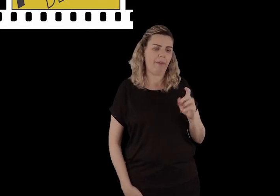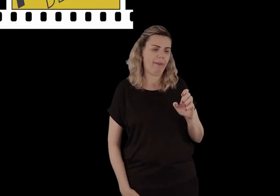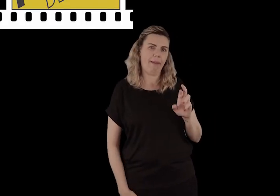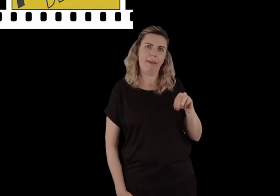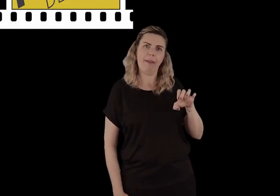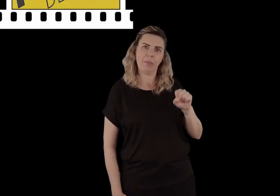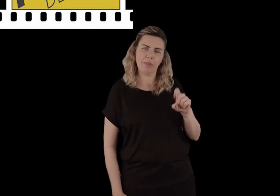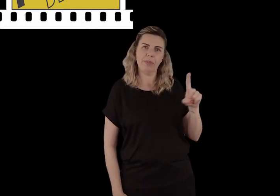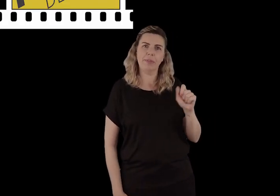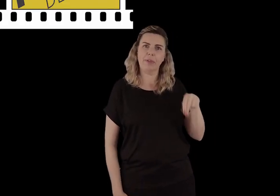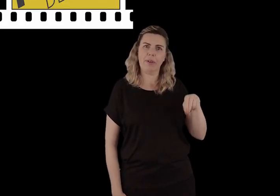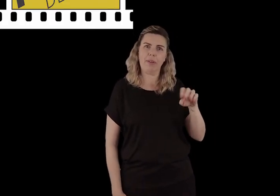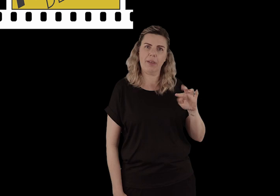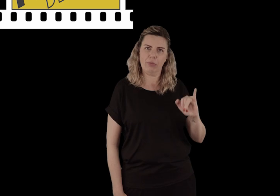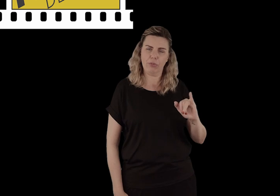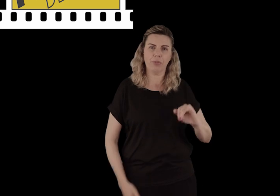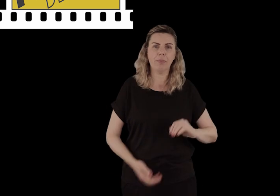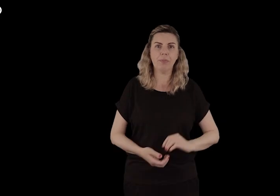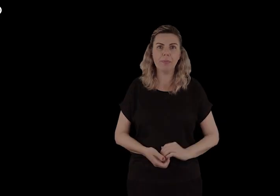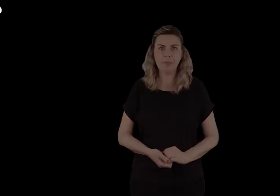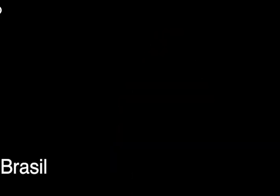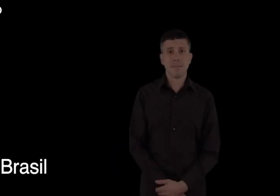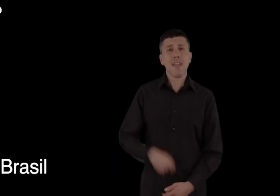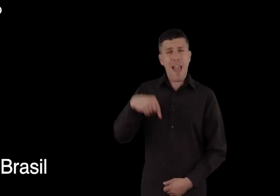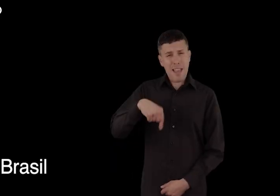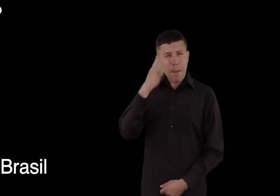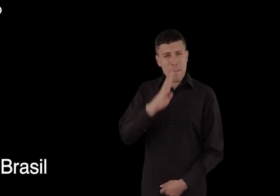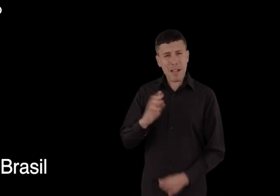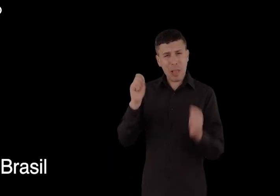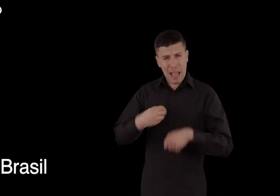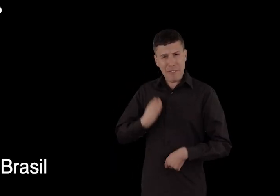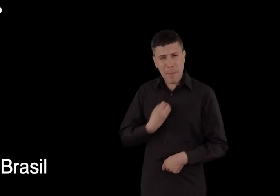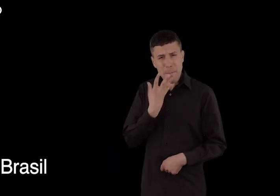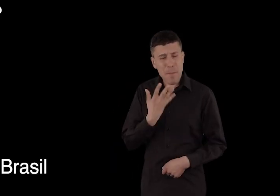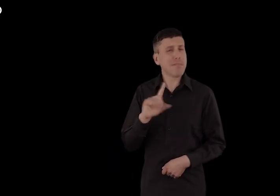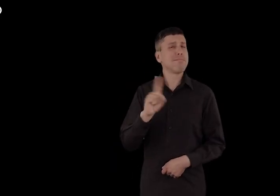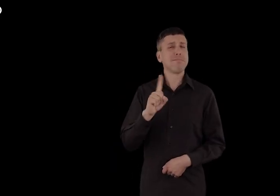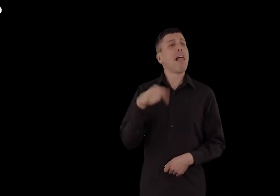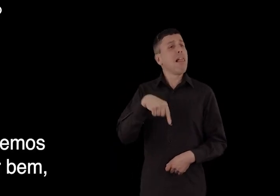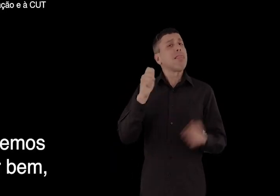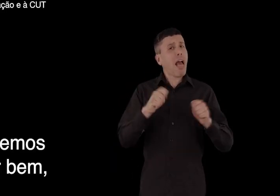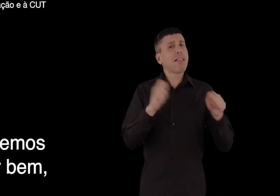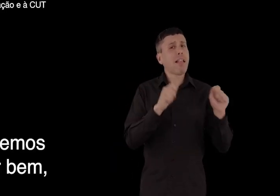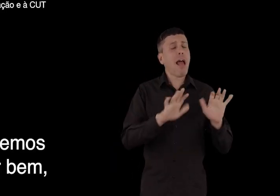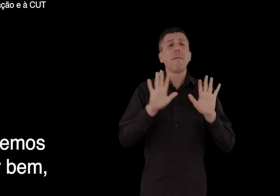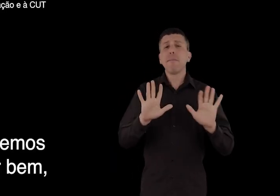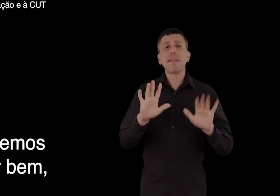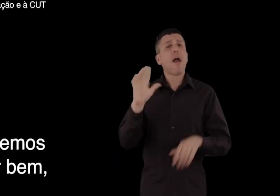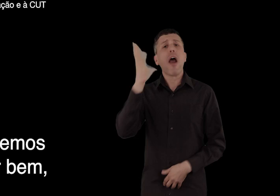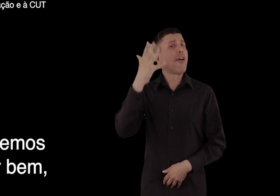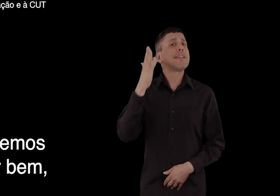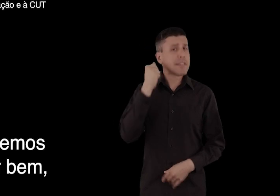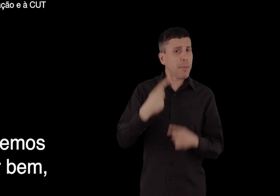Vídeo, Filmes de Junho Produtora, e seguem-se outros créditos. E não vivemos bem no Brasil, não é porque nós